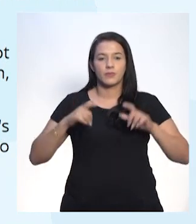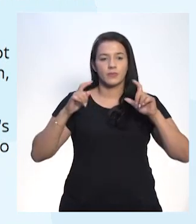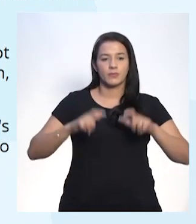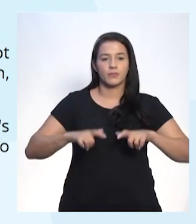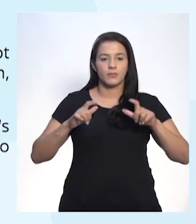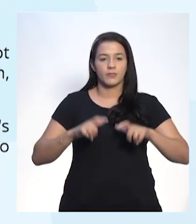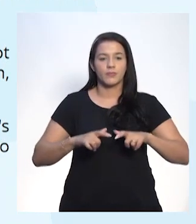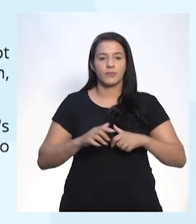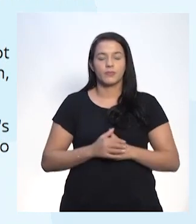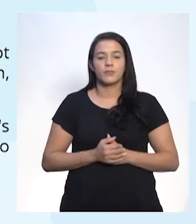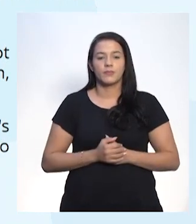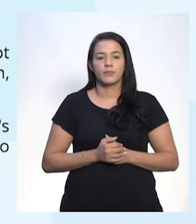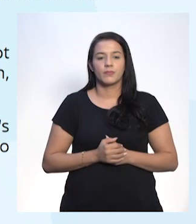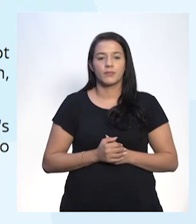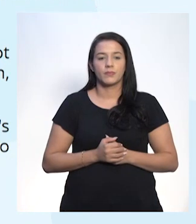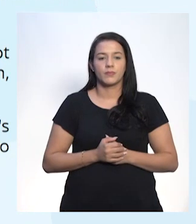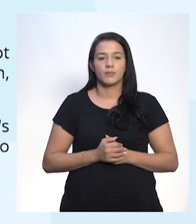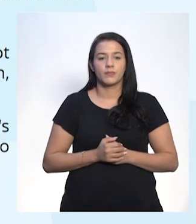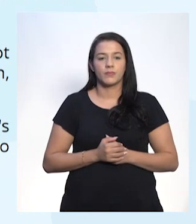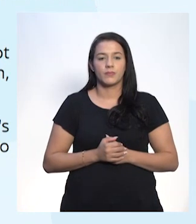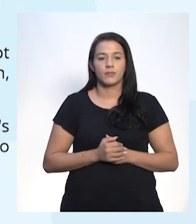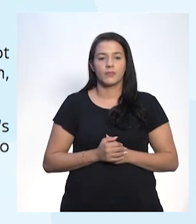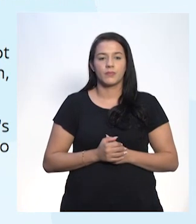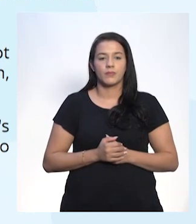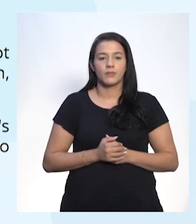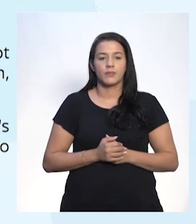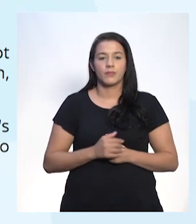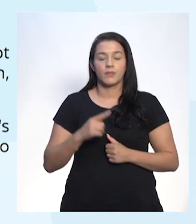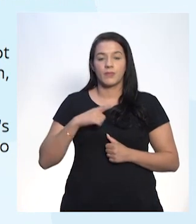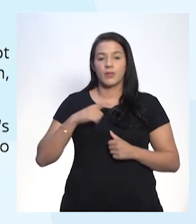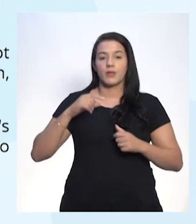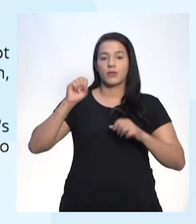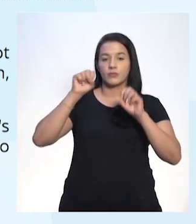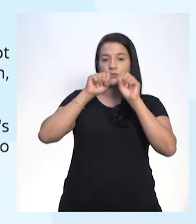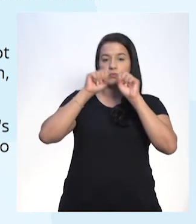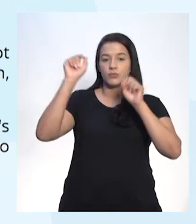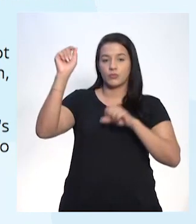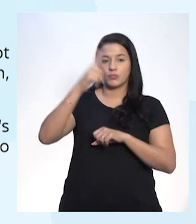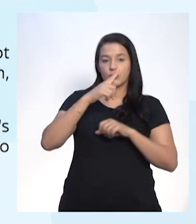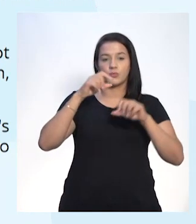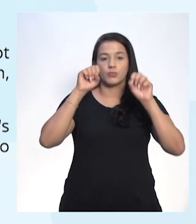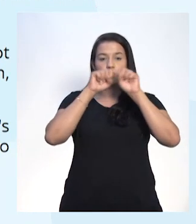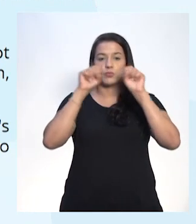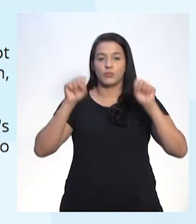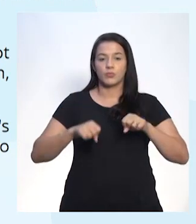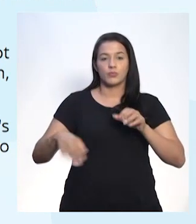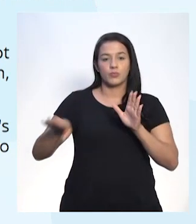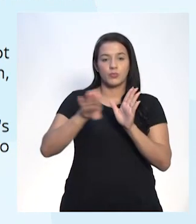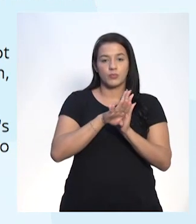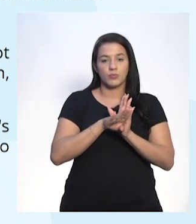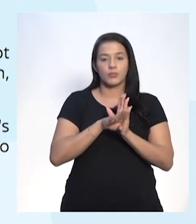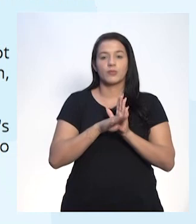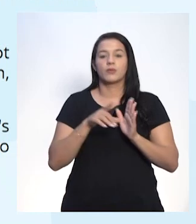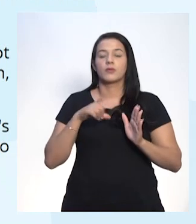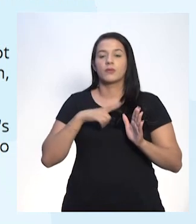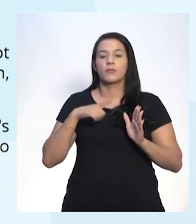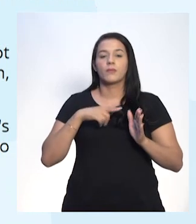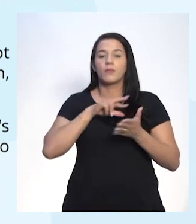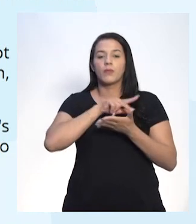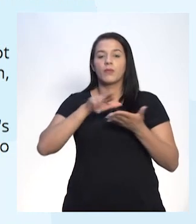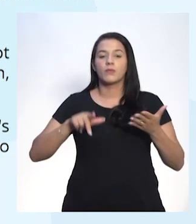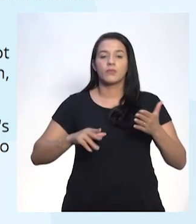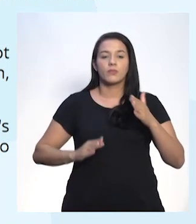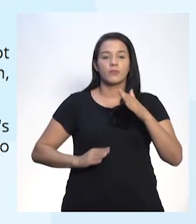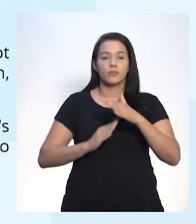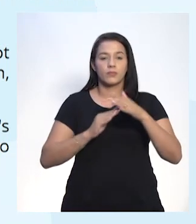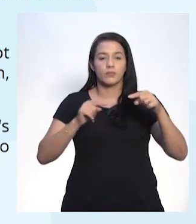Na a tradução última? das últimas duas, é isso. Ah, tá. A quantidade de luz solar. Que chega. A quantidade de luz solar que atinge 1